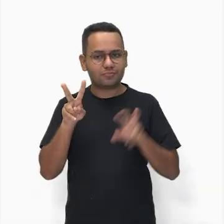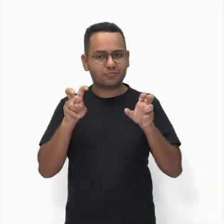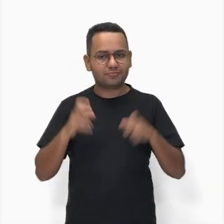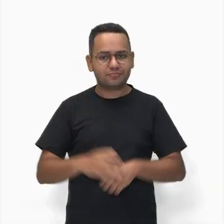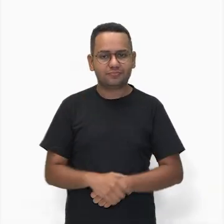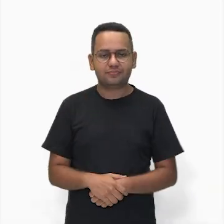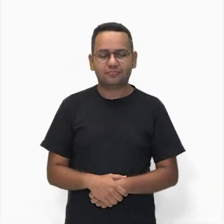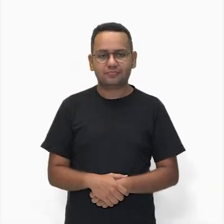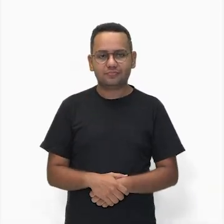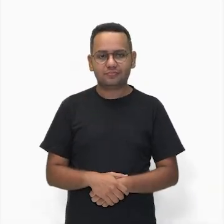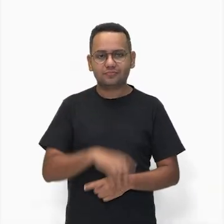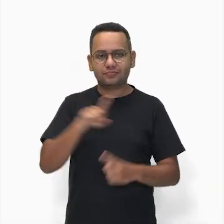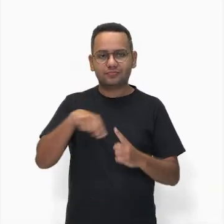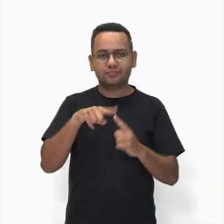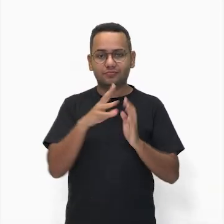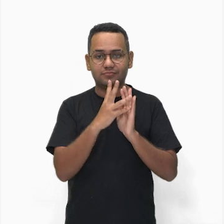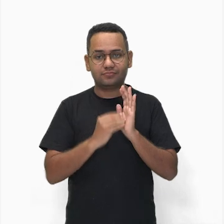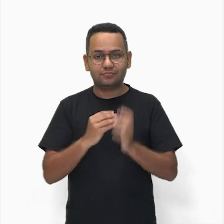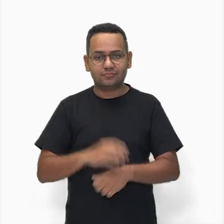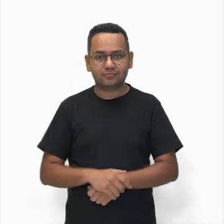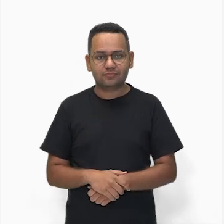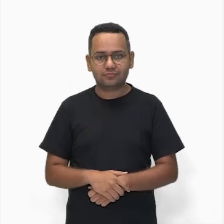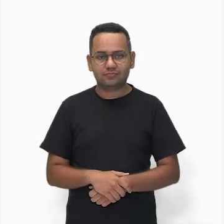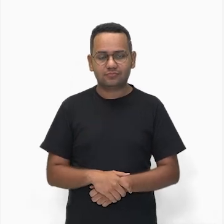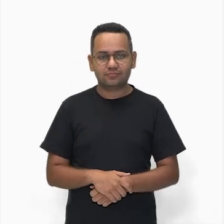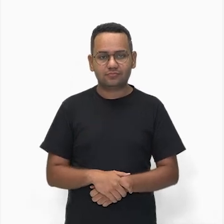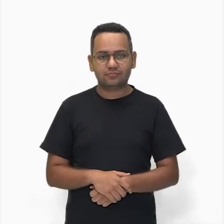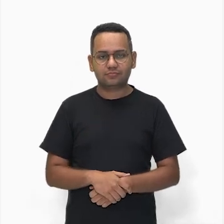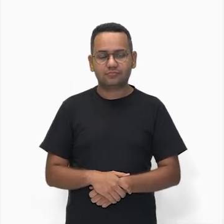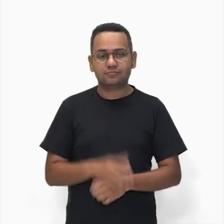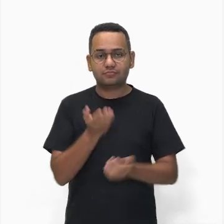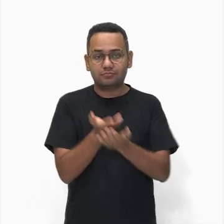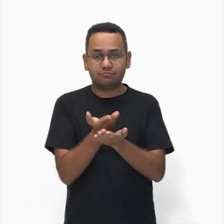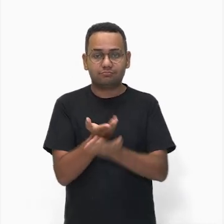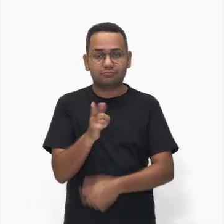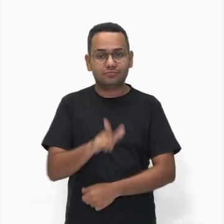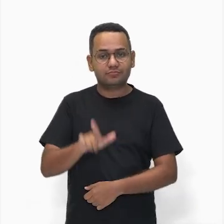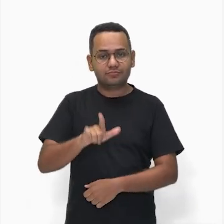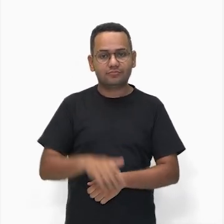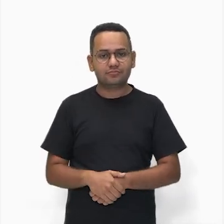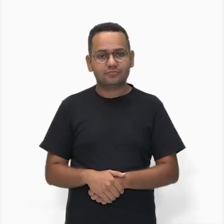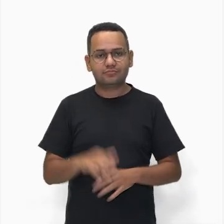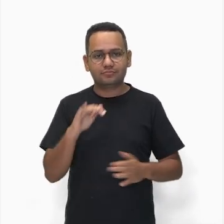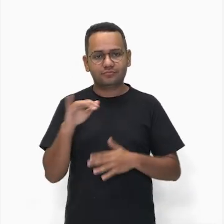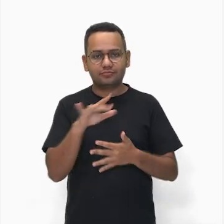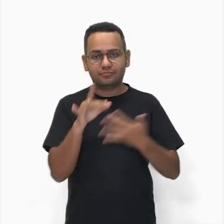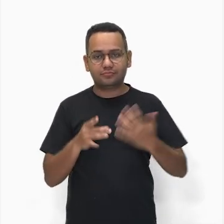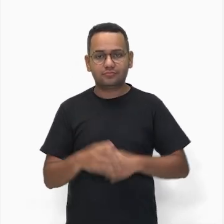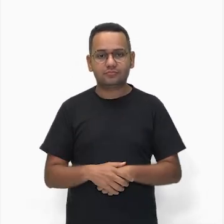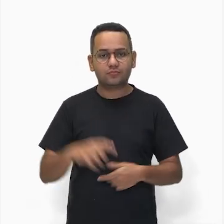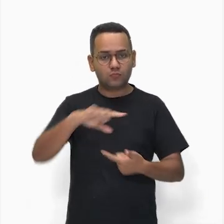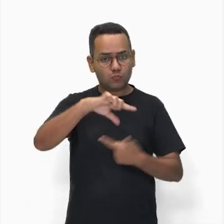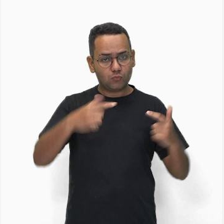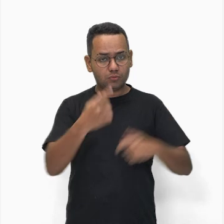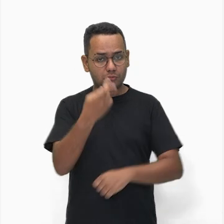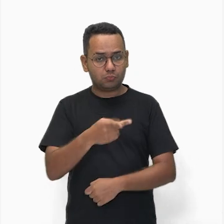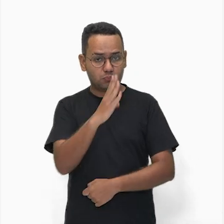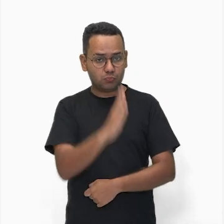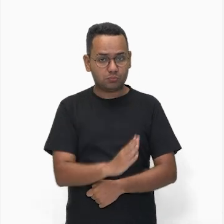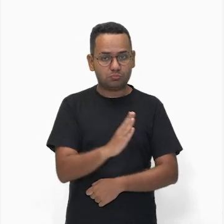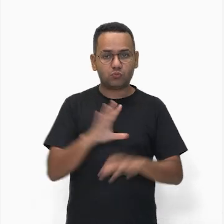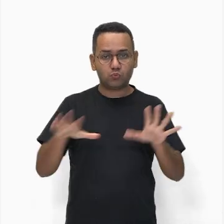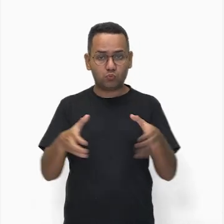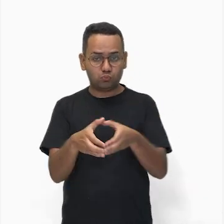nosso objeto de conhecimento, estudos literários, detalhamento, modernismo no